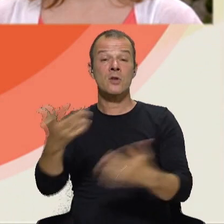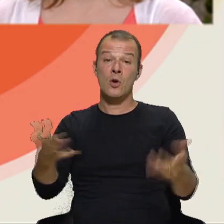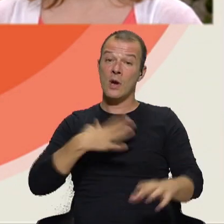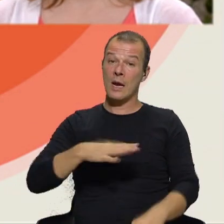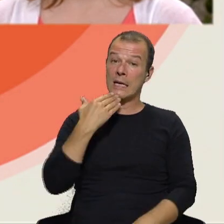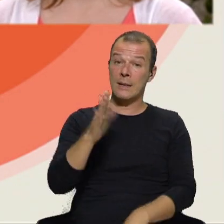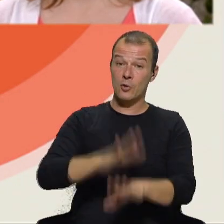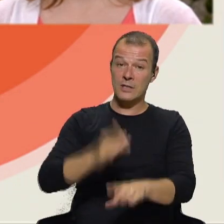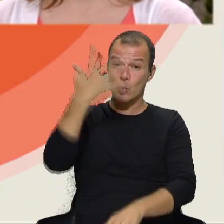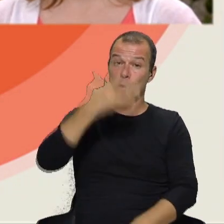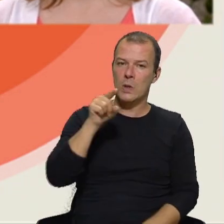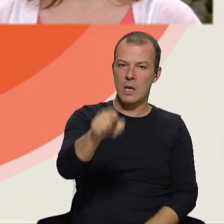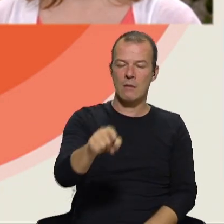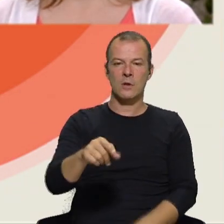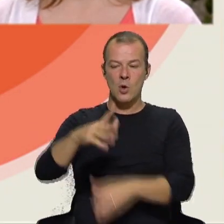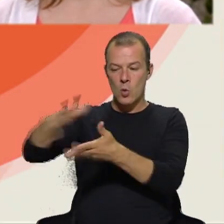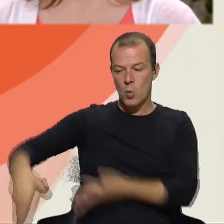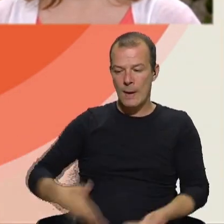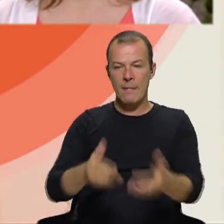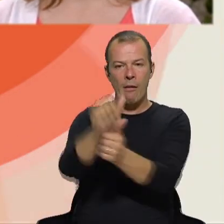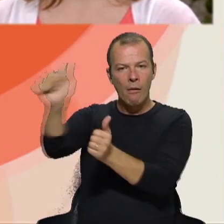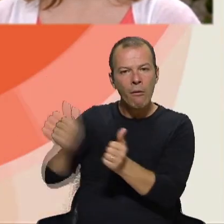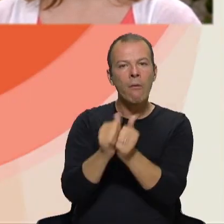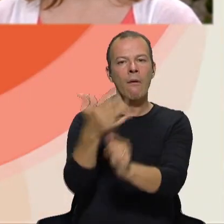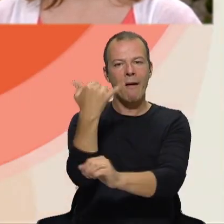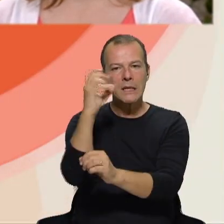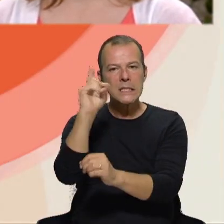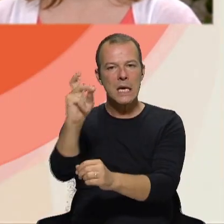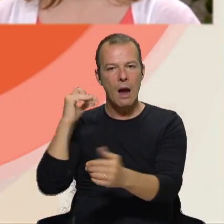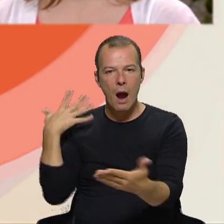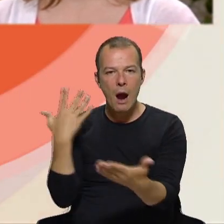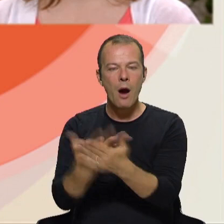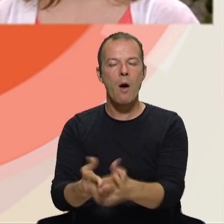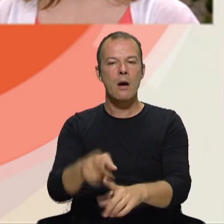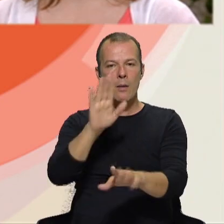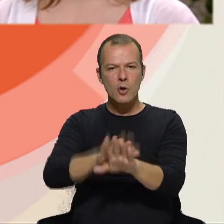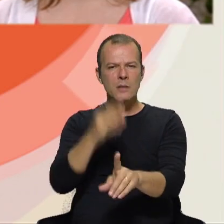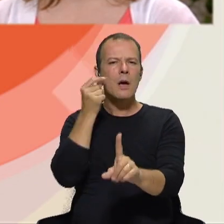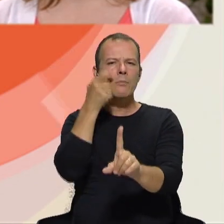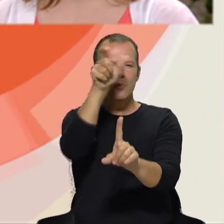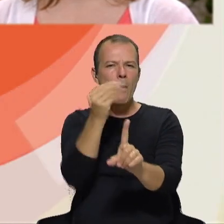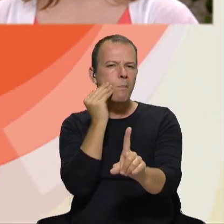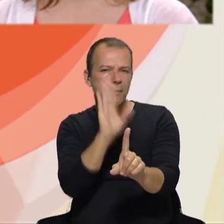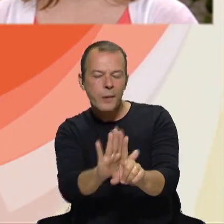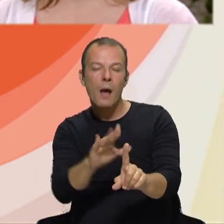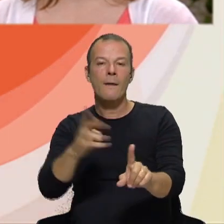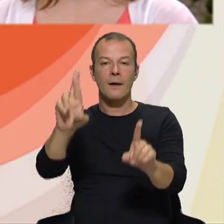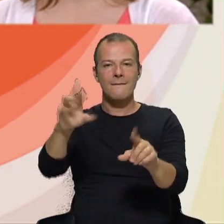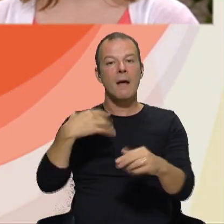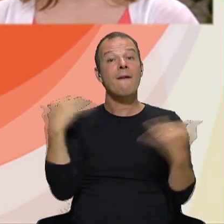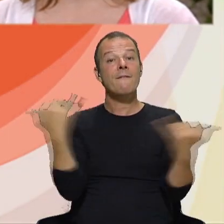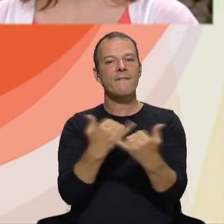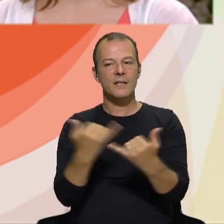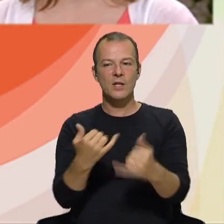por esse dia, por fazeres esse caminho comigo há 26 anos, por seres a pessoa que és, e o que eu desejo é que sejas muito